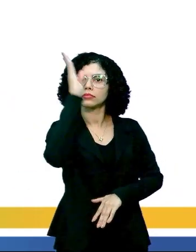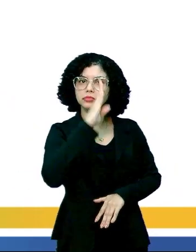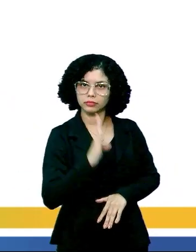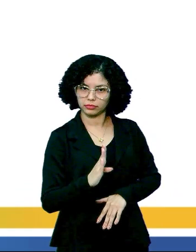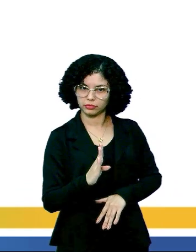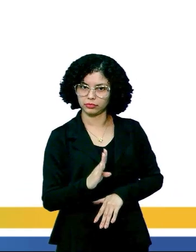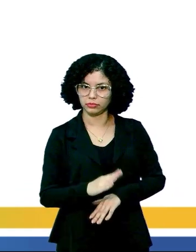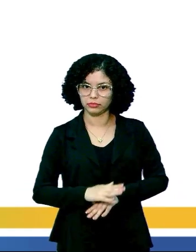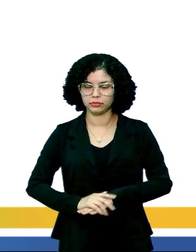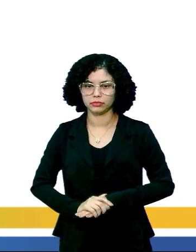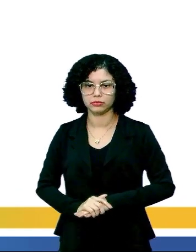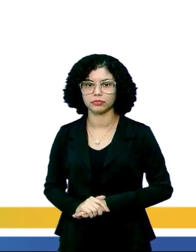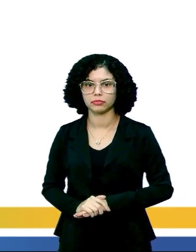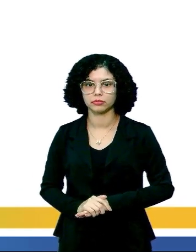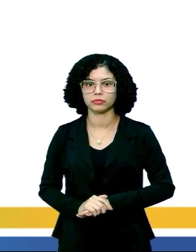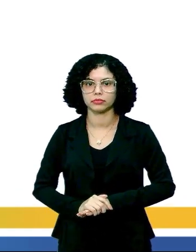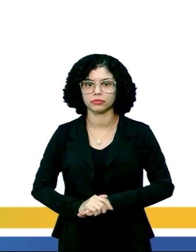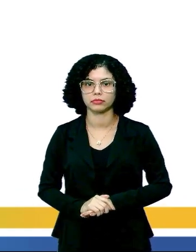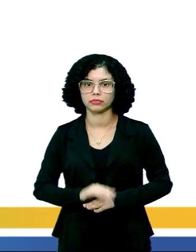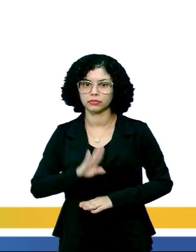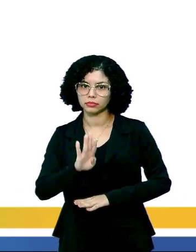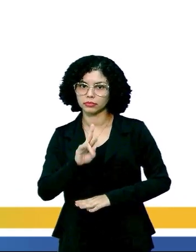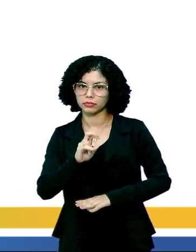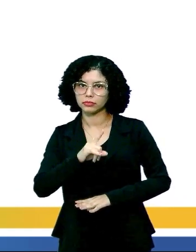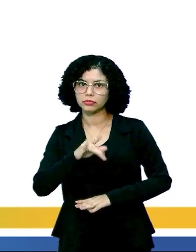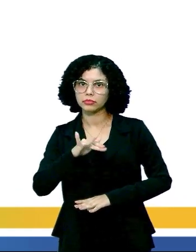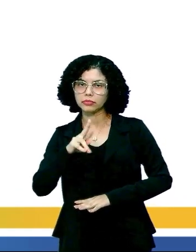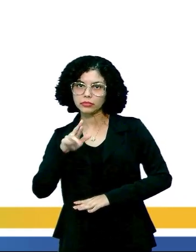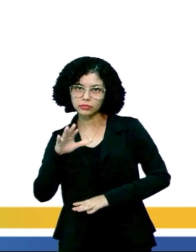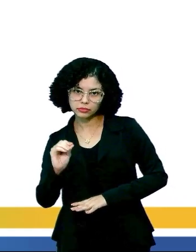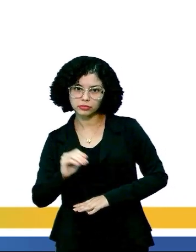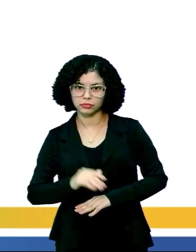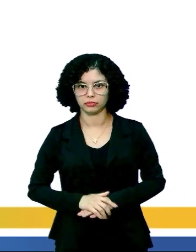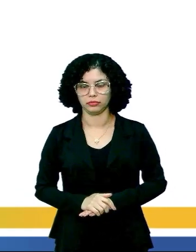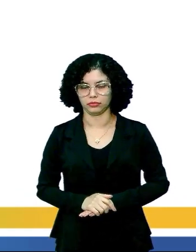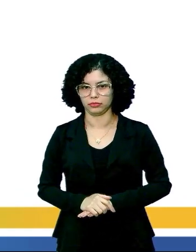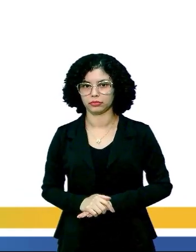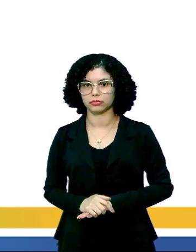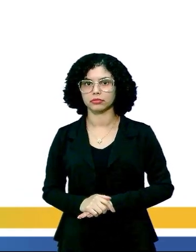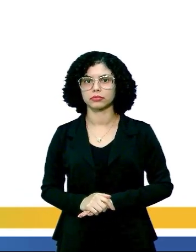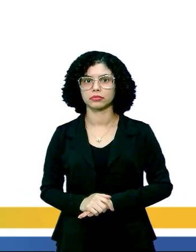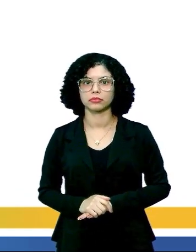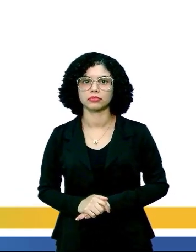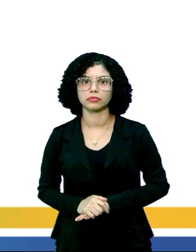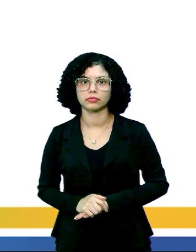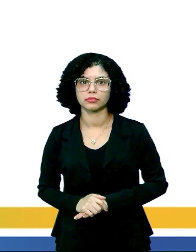Brasil, Brazil. Brasileiro, Brazilian.